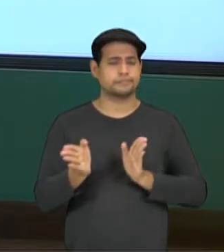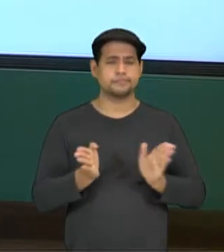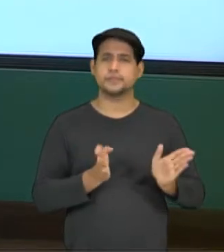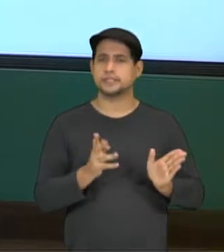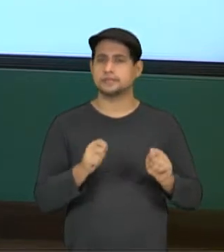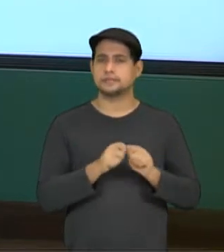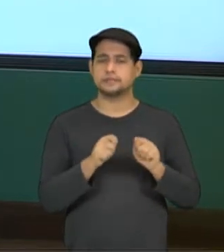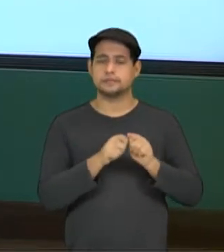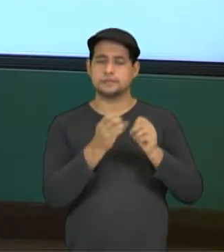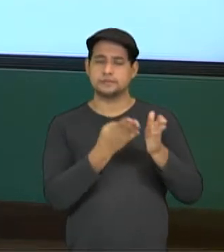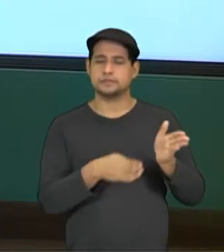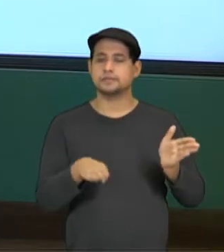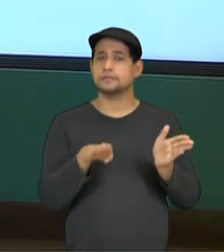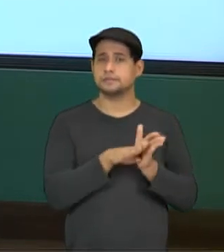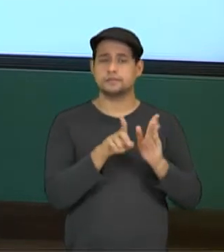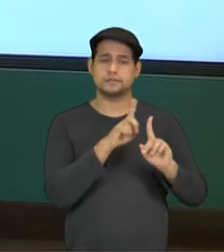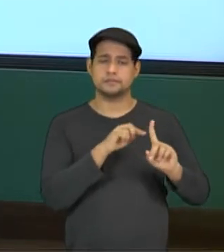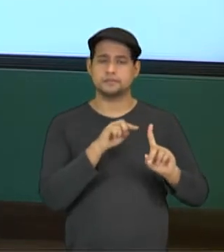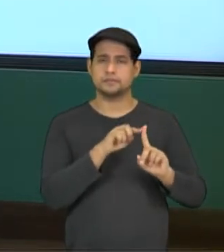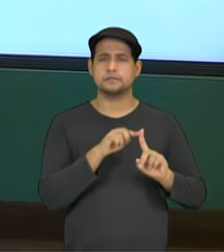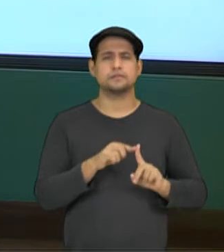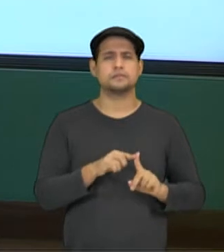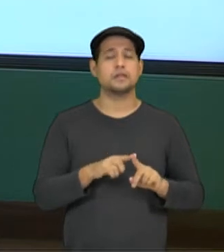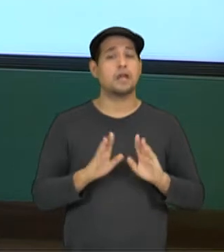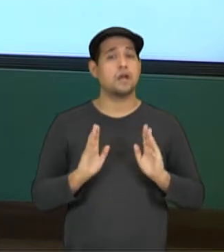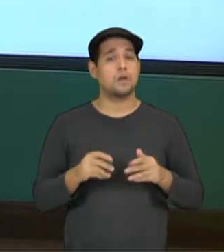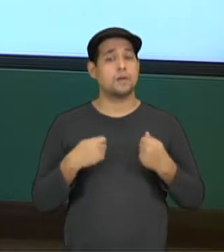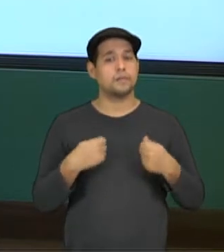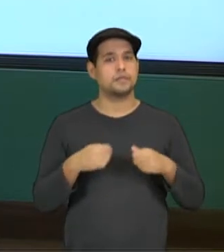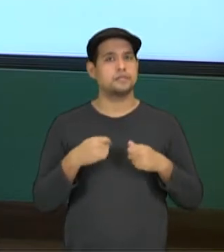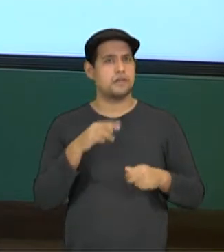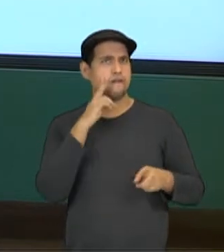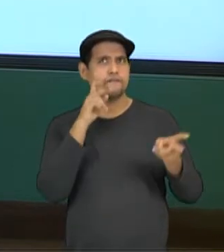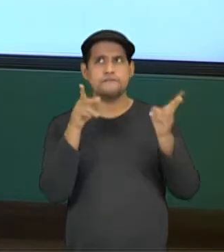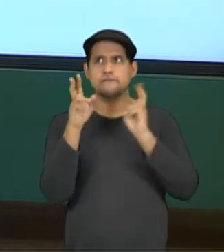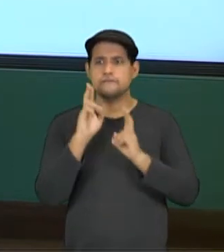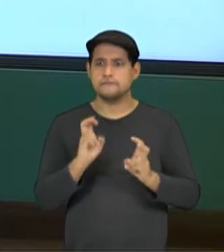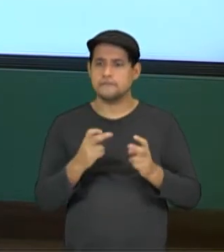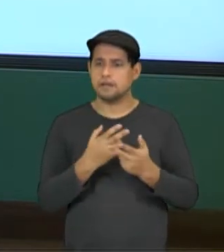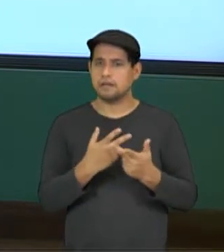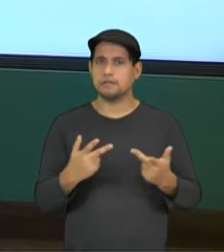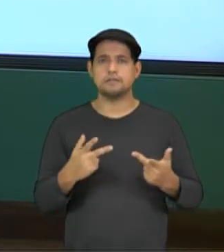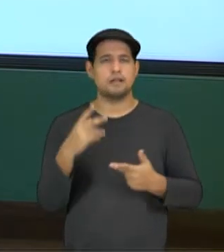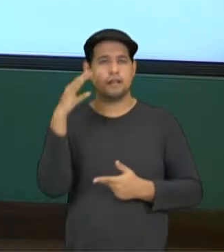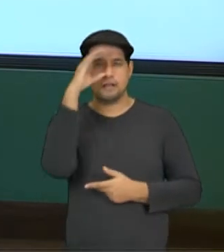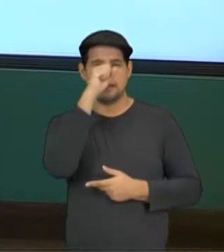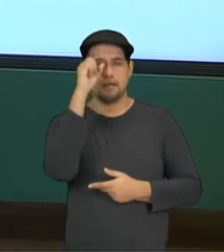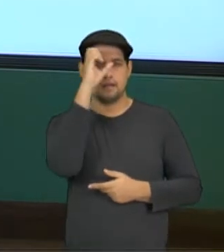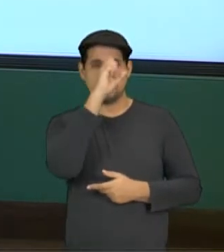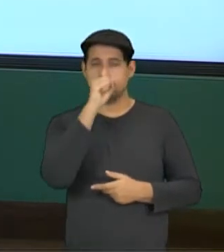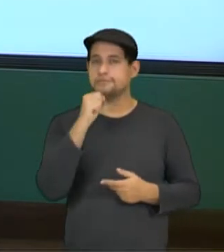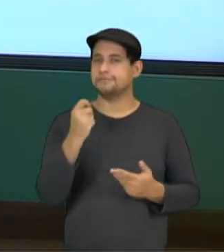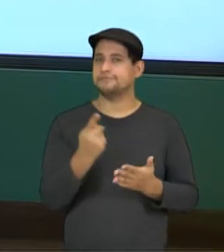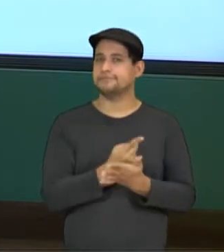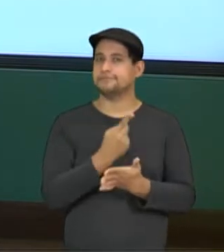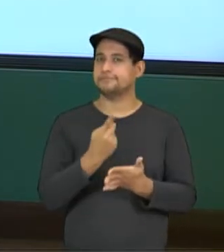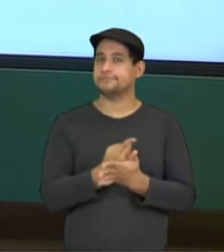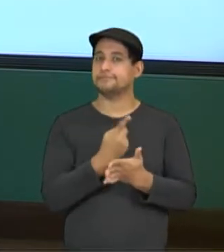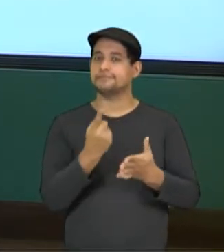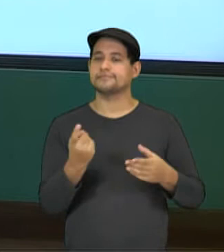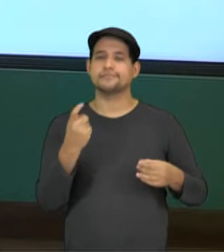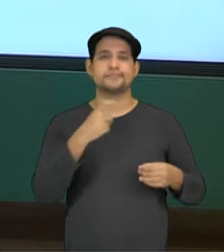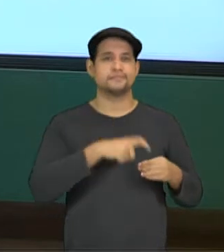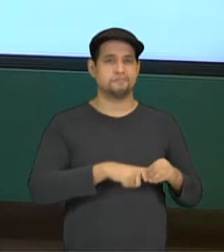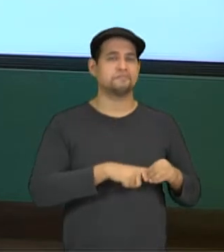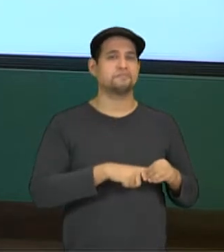a gente fez para chegar a esse objetivo. É hora de rever os passos que nós seguimos e aprender com os erros e retomar o